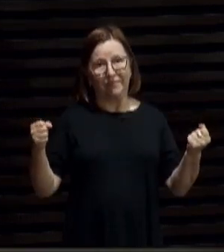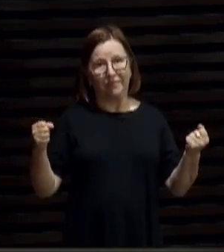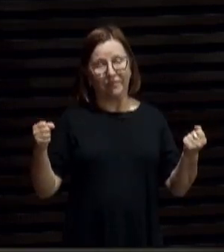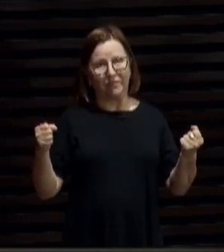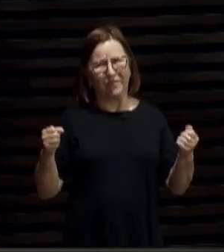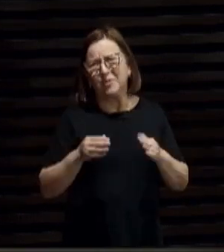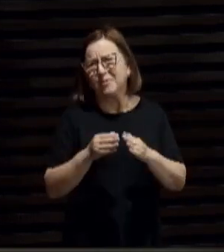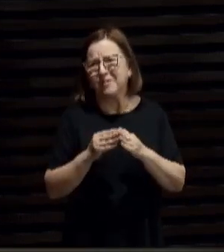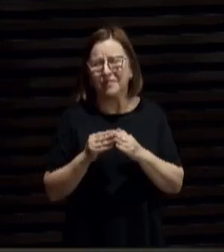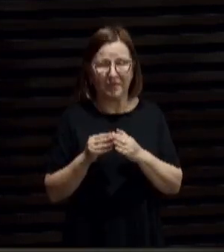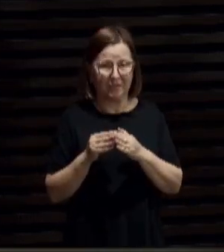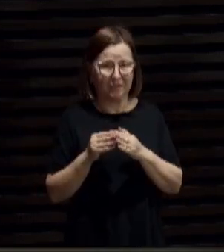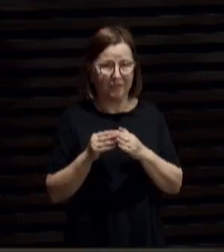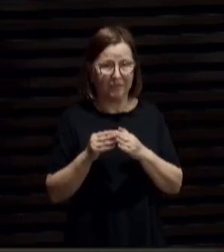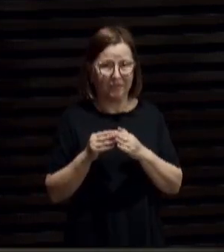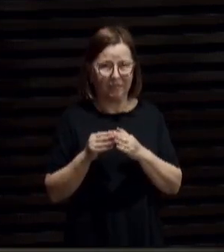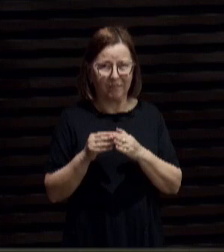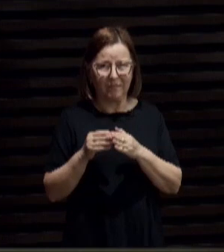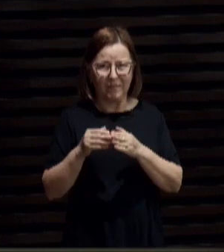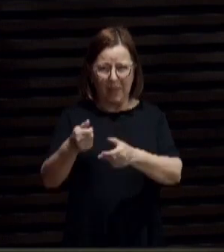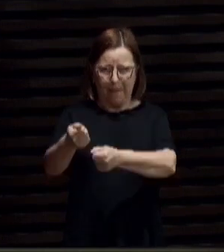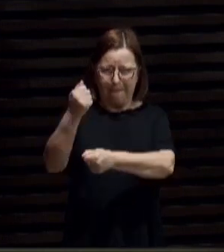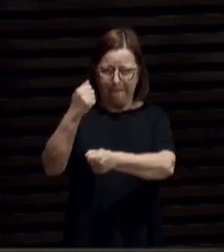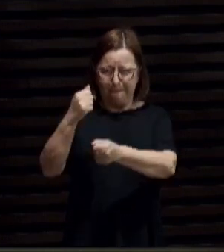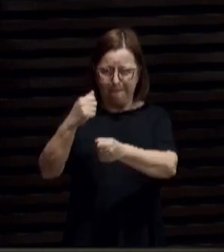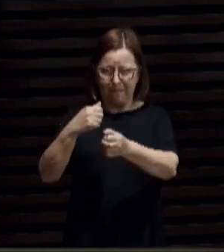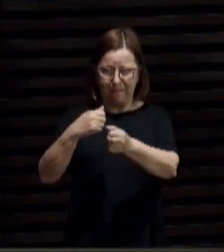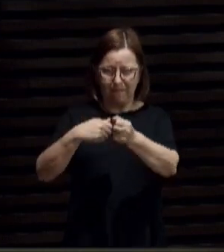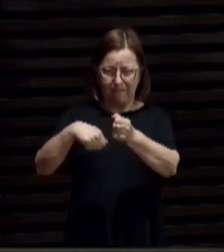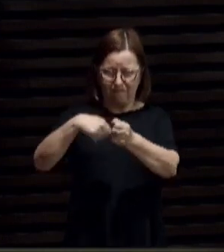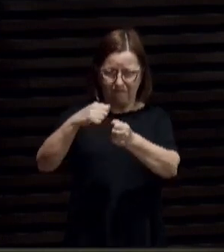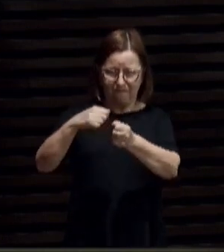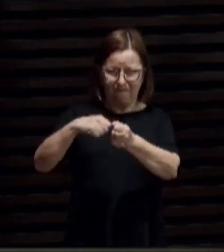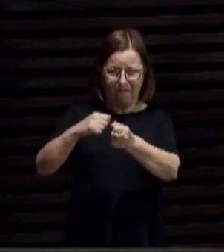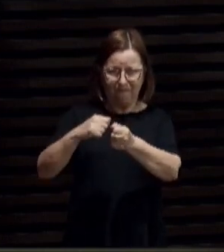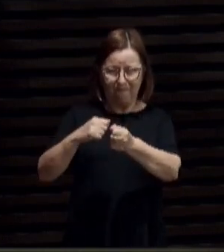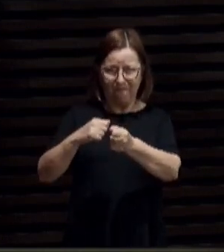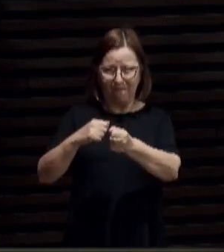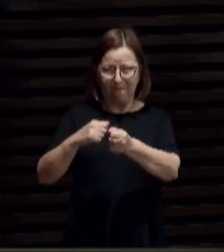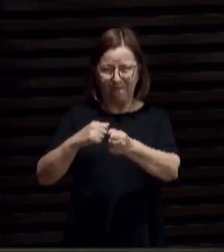Por favor, tira o peixe, eu não aguento mais. Estou com a língua de fora.